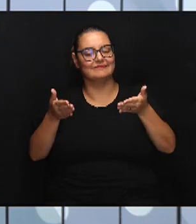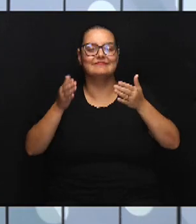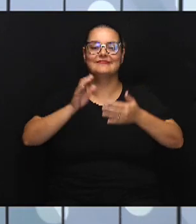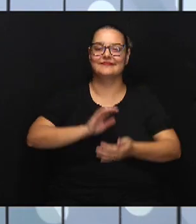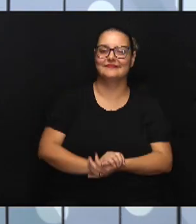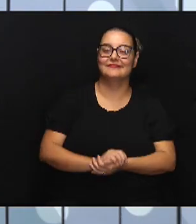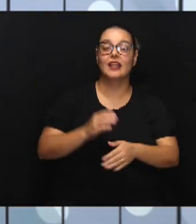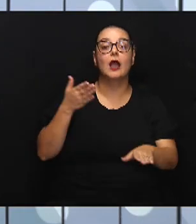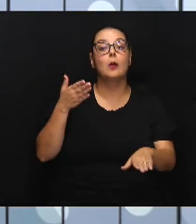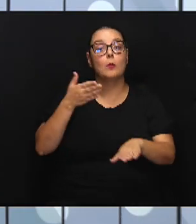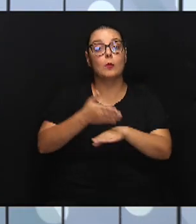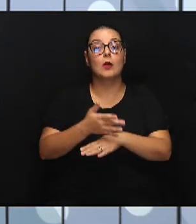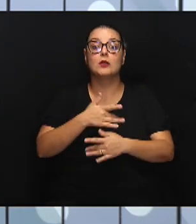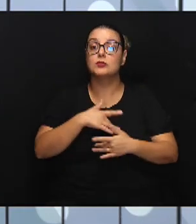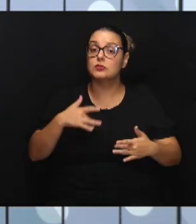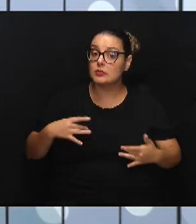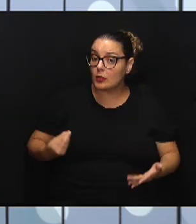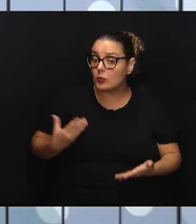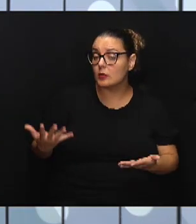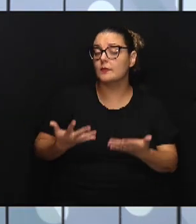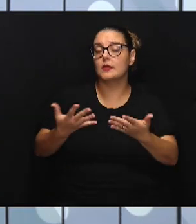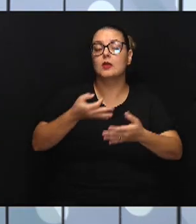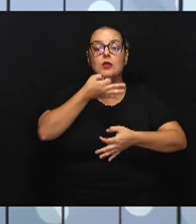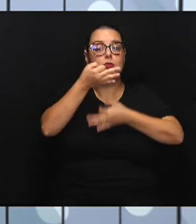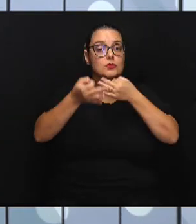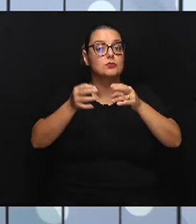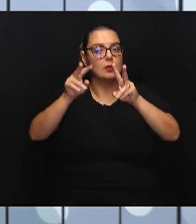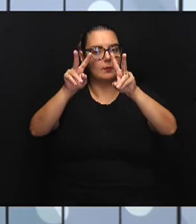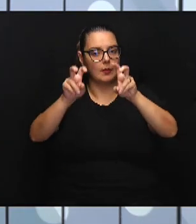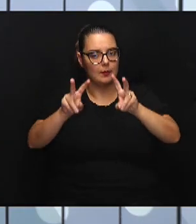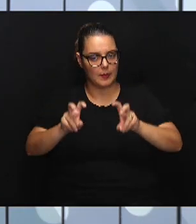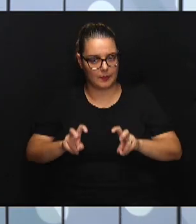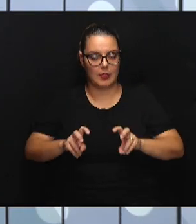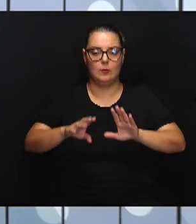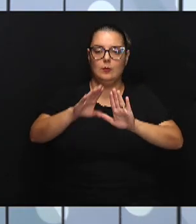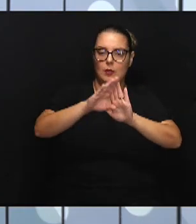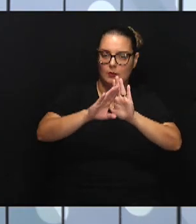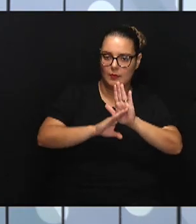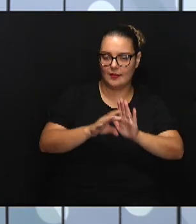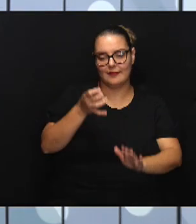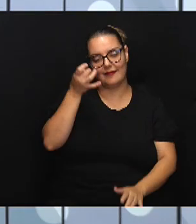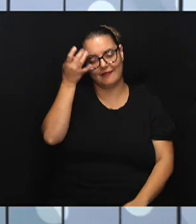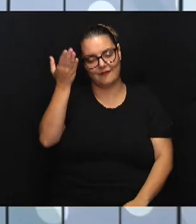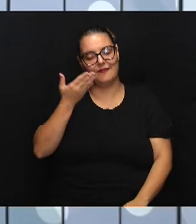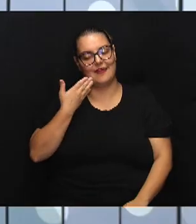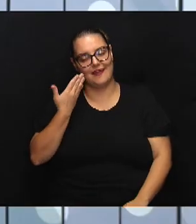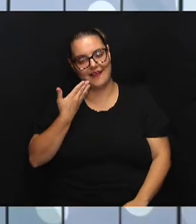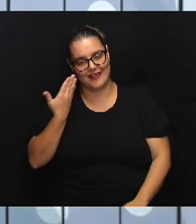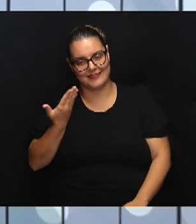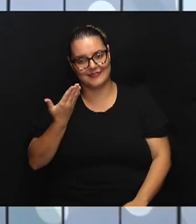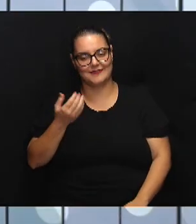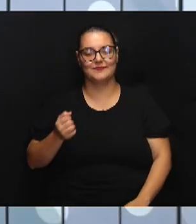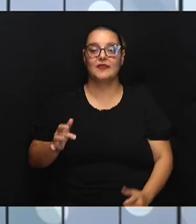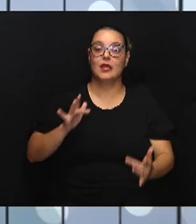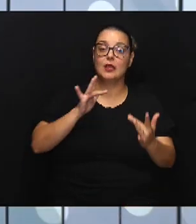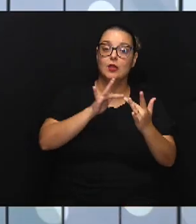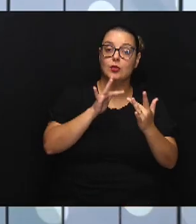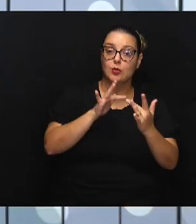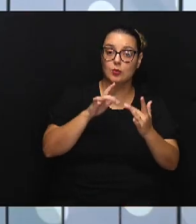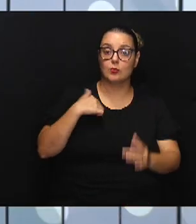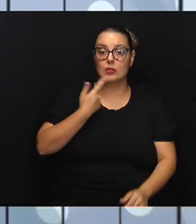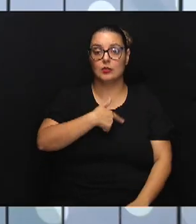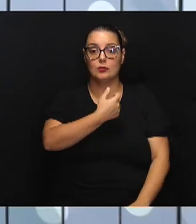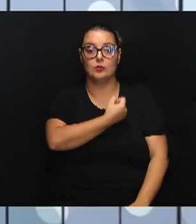Para participar do Saúde é Vida e sugerir um tema para o programa é bem fácil. É só entrar em contato pelo